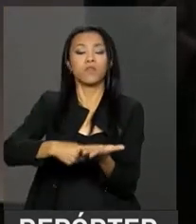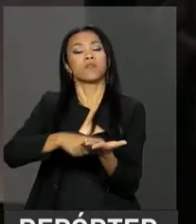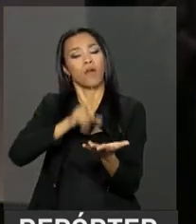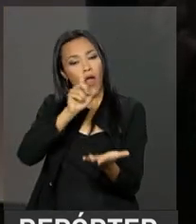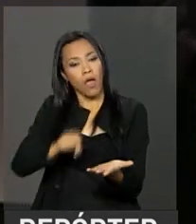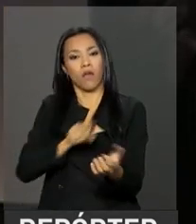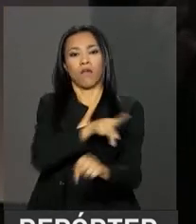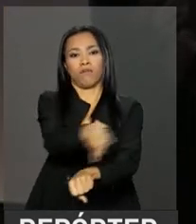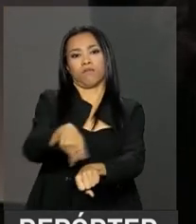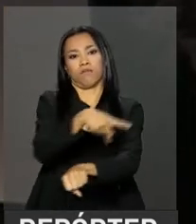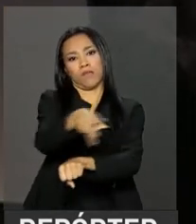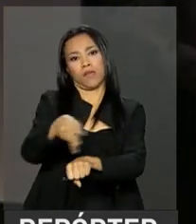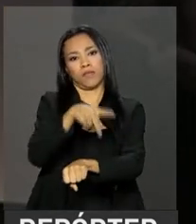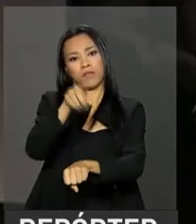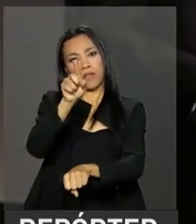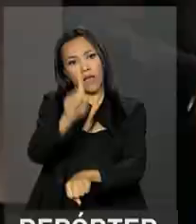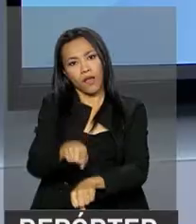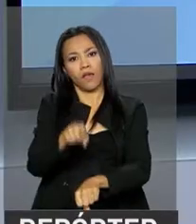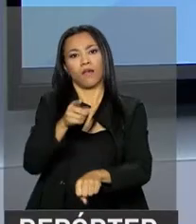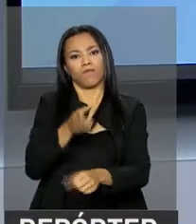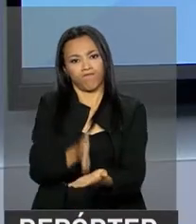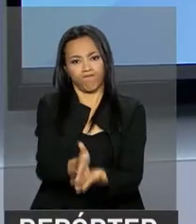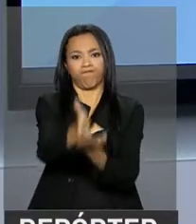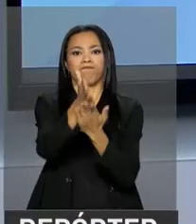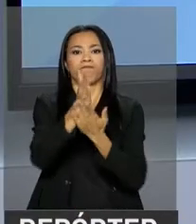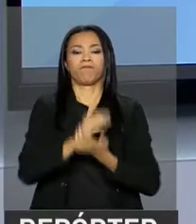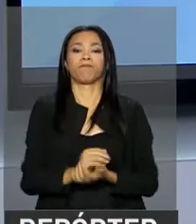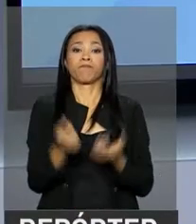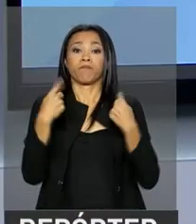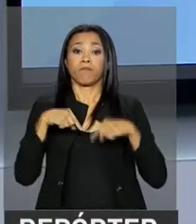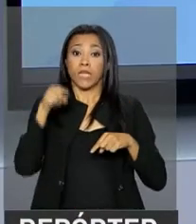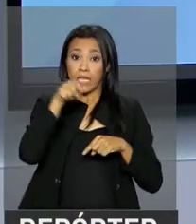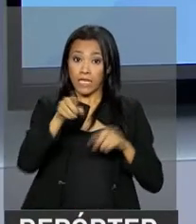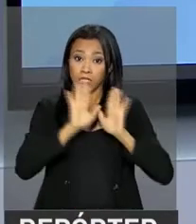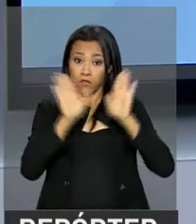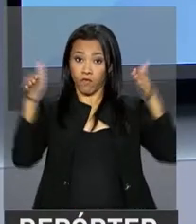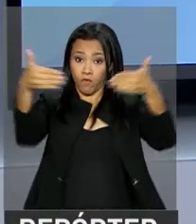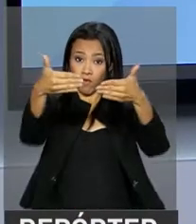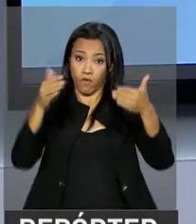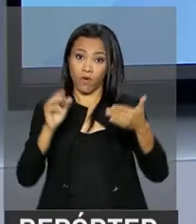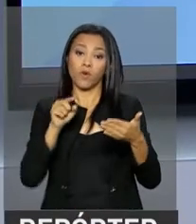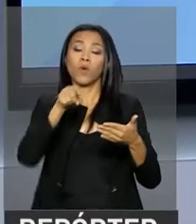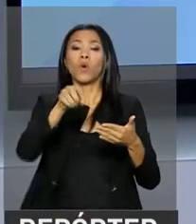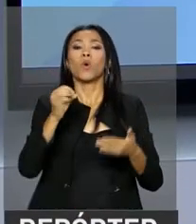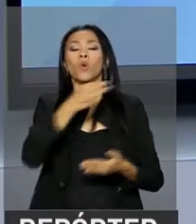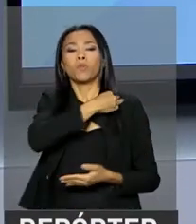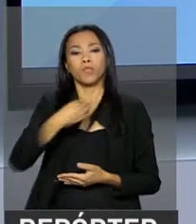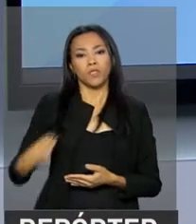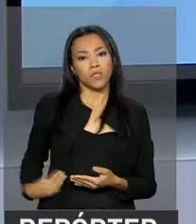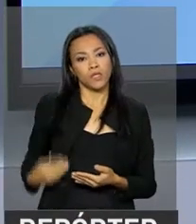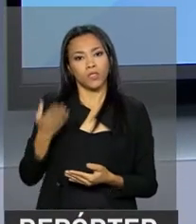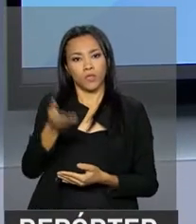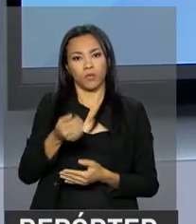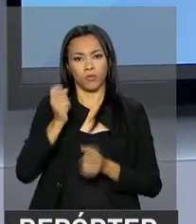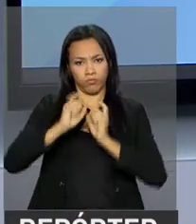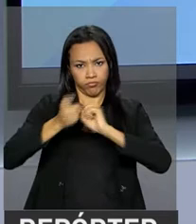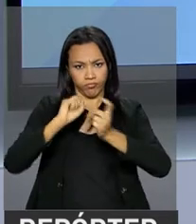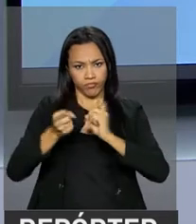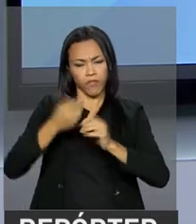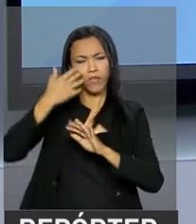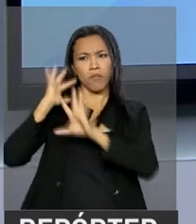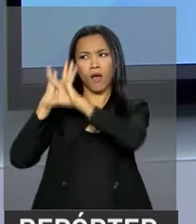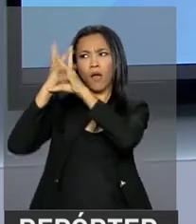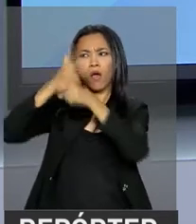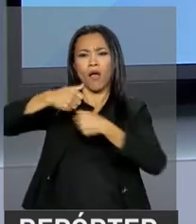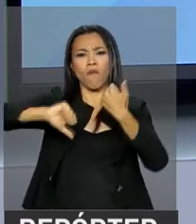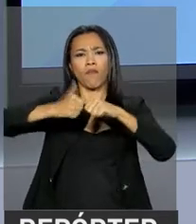país é inquebrantável. Durante o fórum, o ministro do Planejamento fez um balanço dos últimos